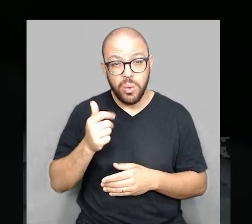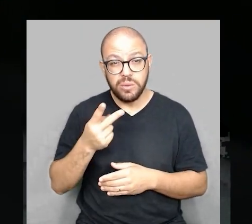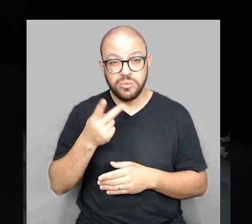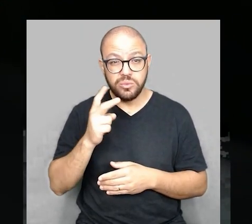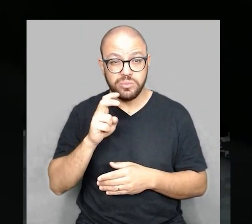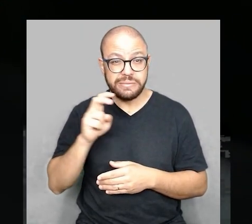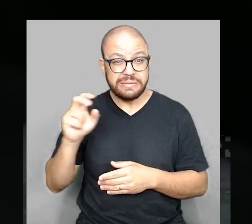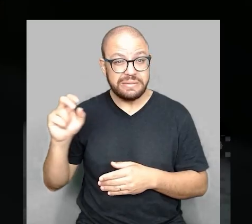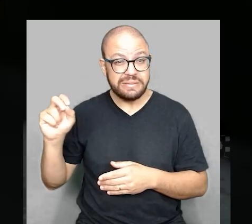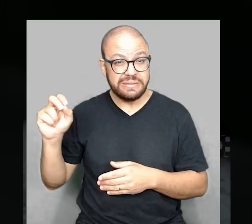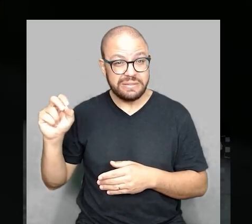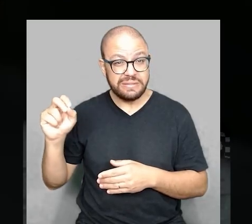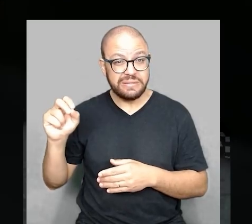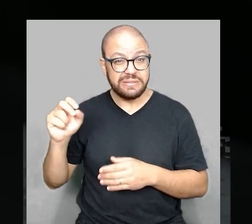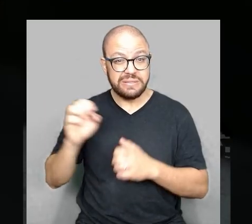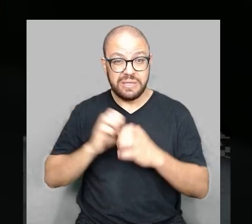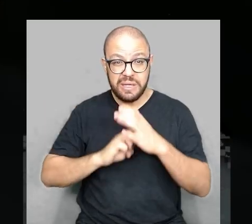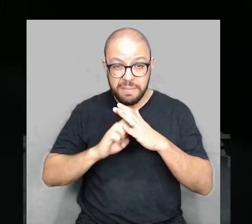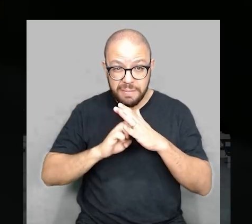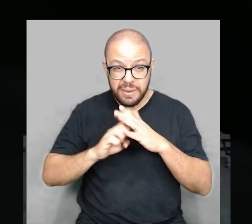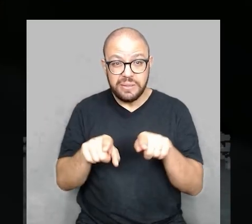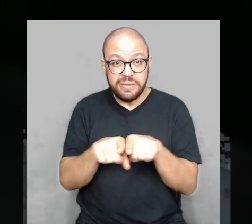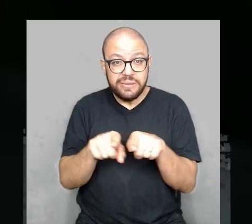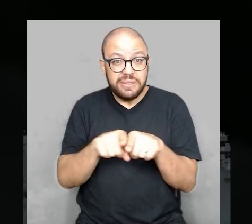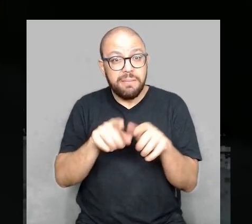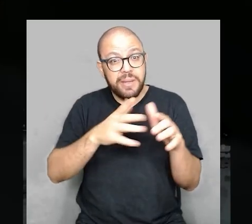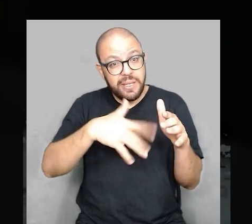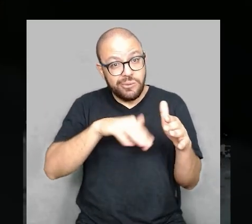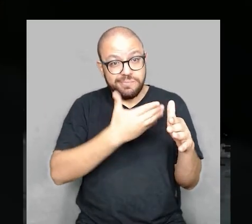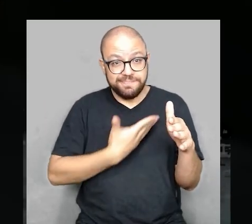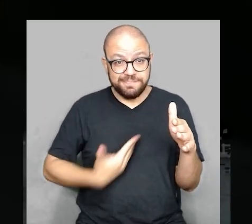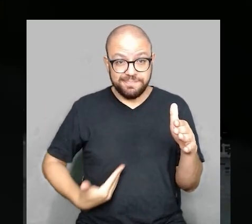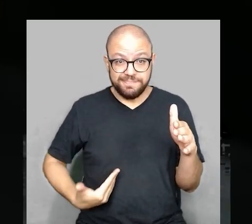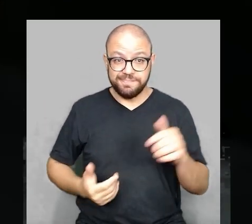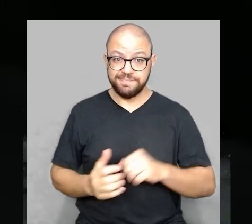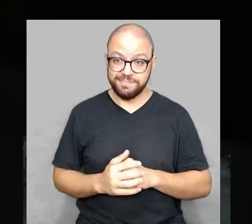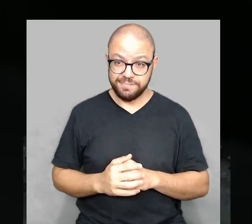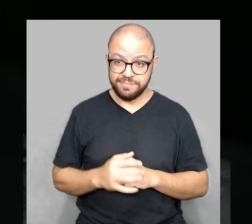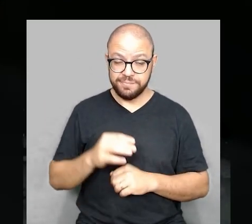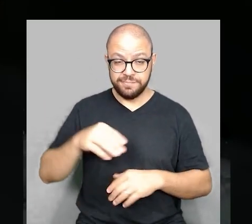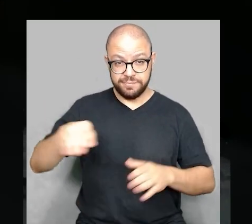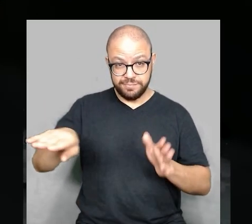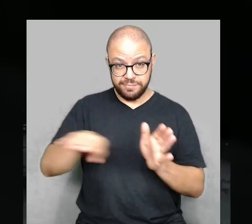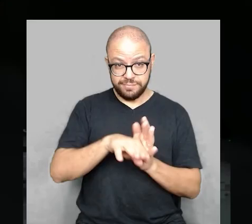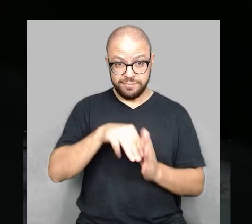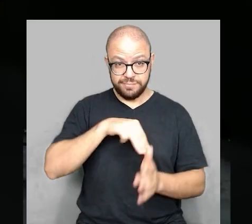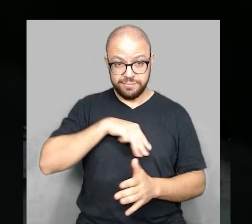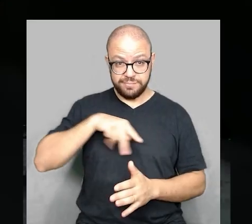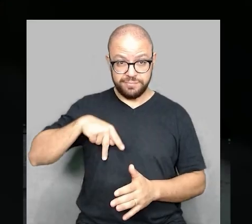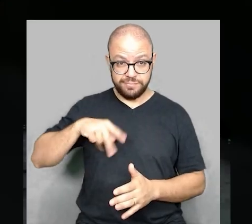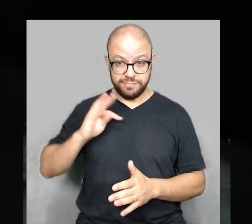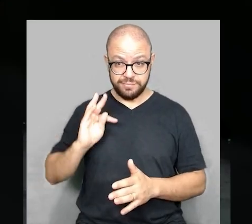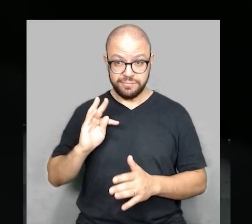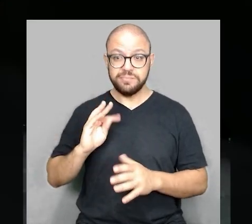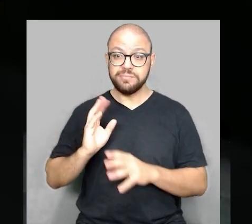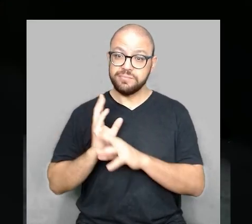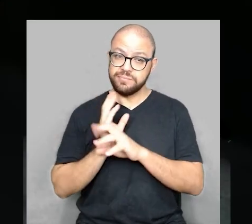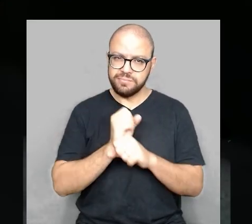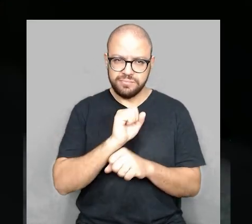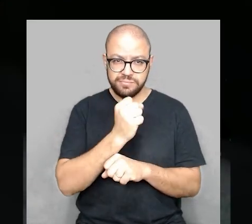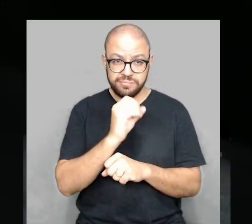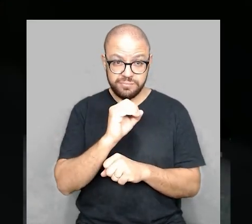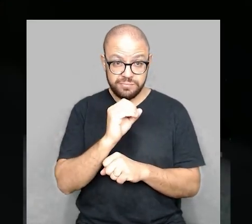2.472 procedimentos administrativos. Quase 2.500 empresas e órgãos públicos foram investigados.